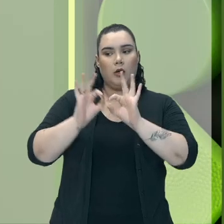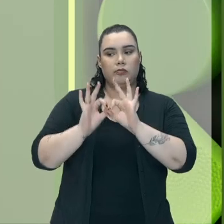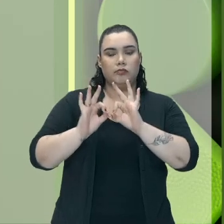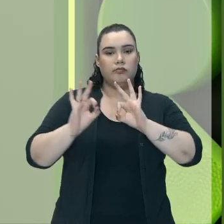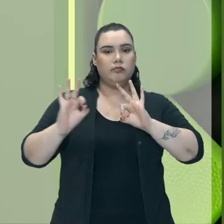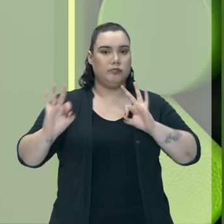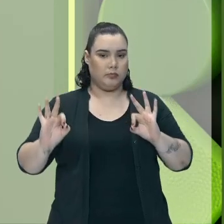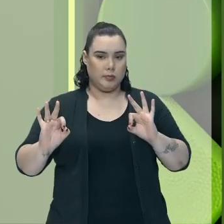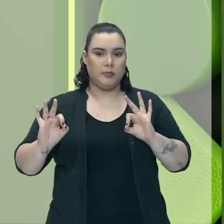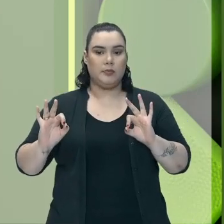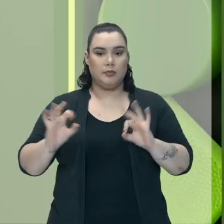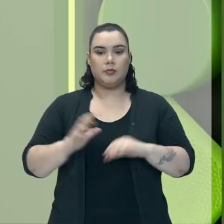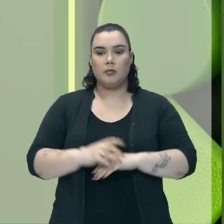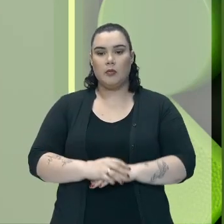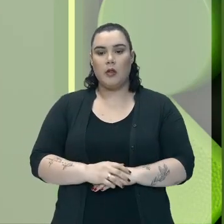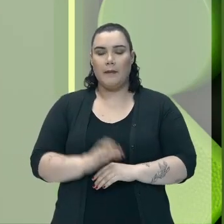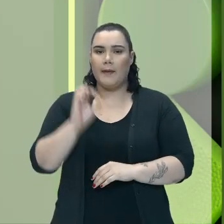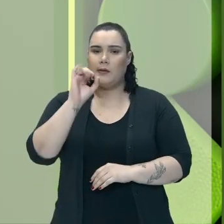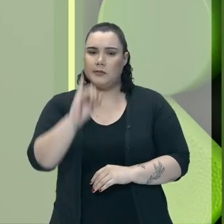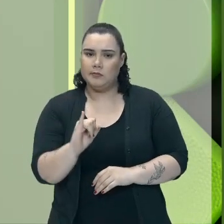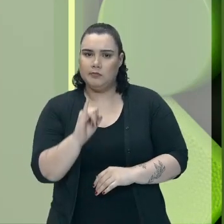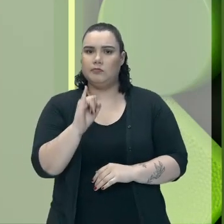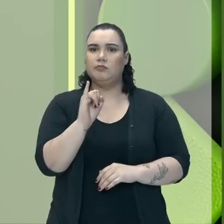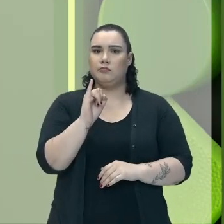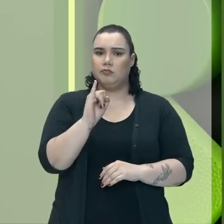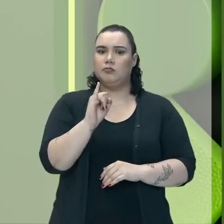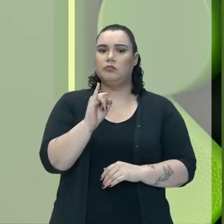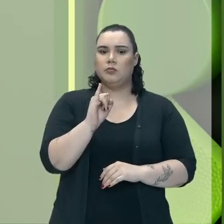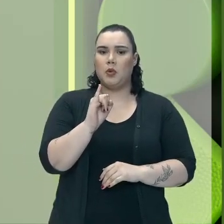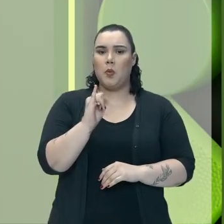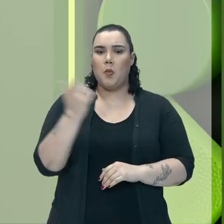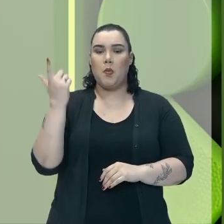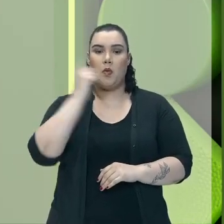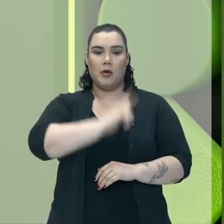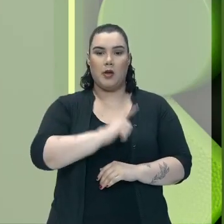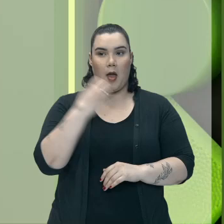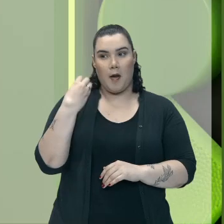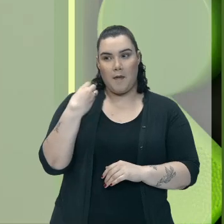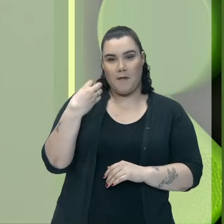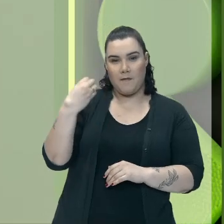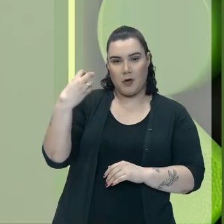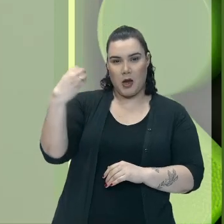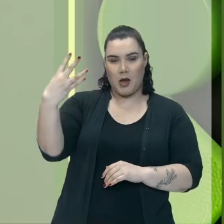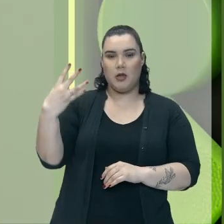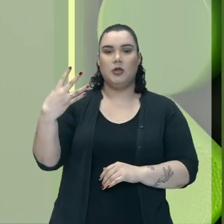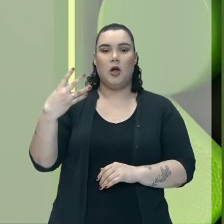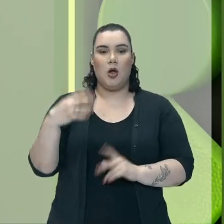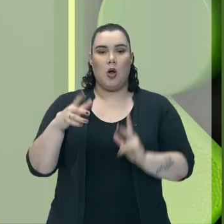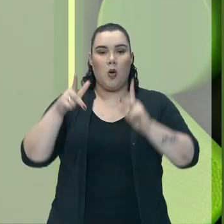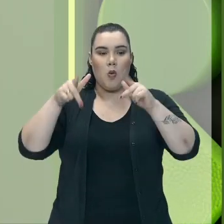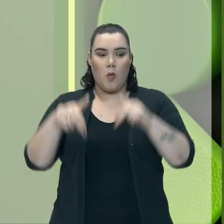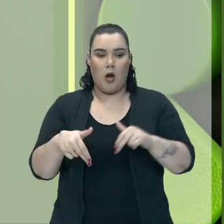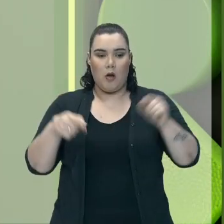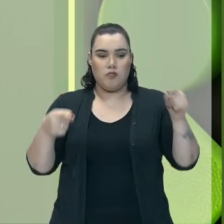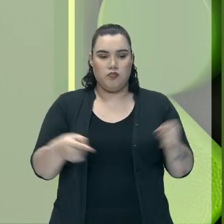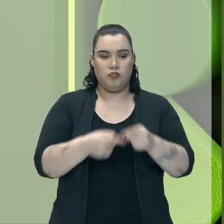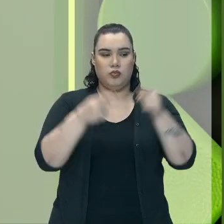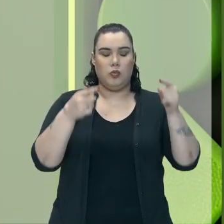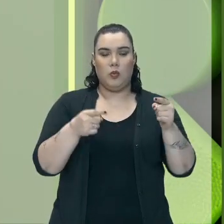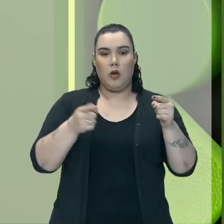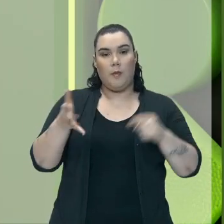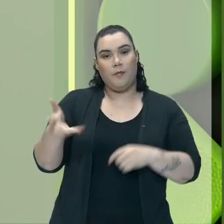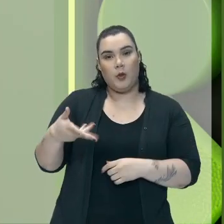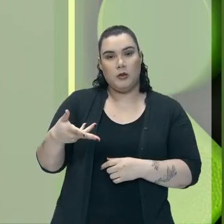nós conseguíssemos viajar na velocidade da luz, né? O que hoje ainda é impossível para o ser